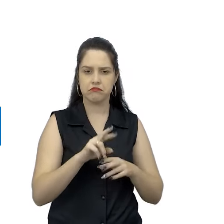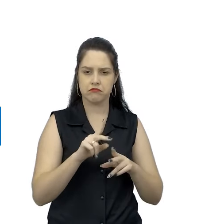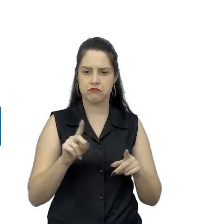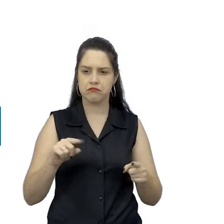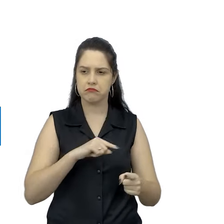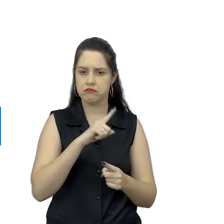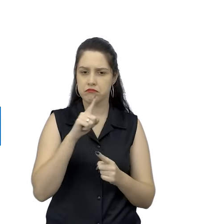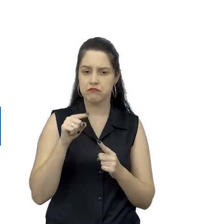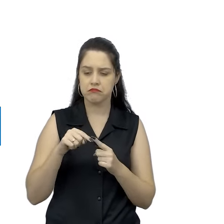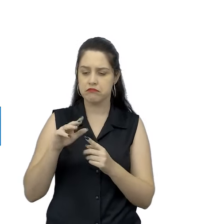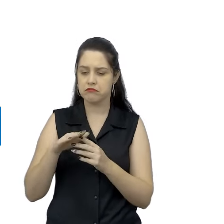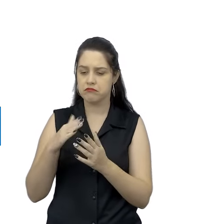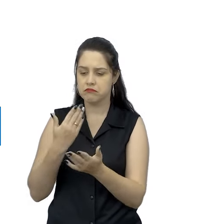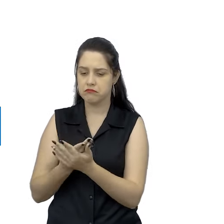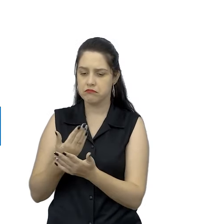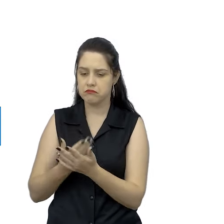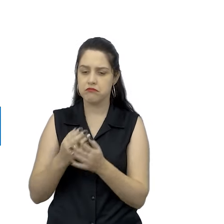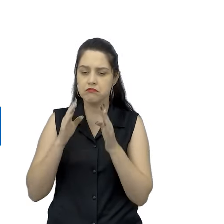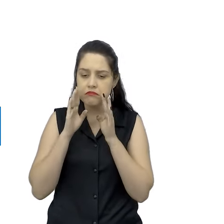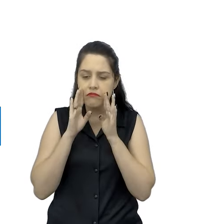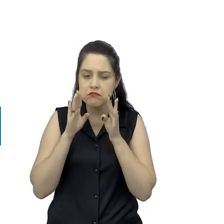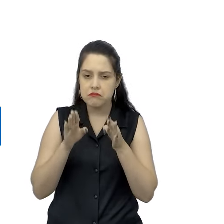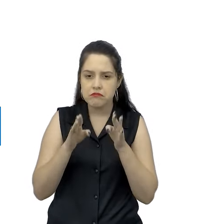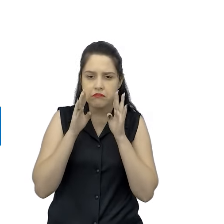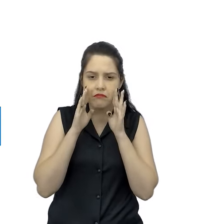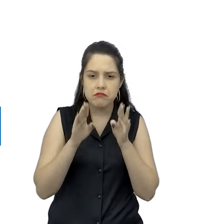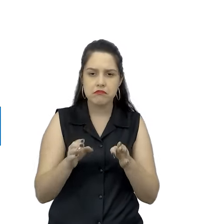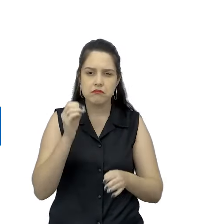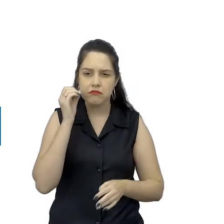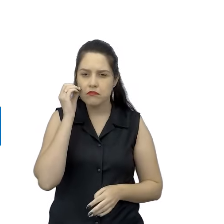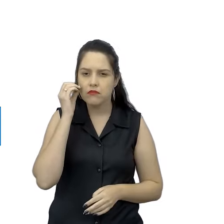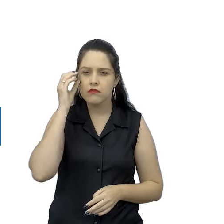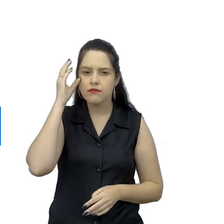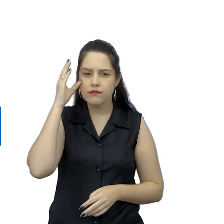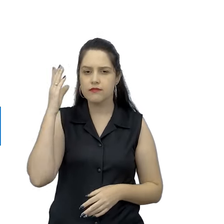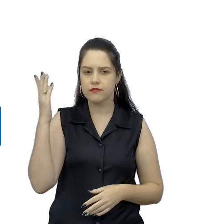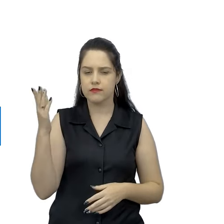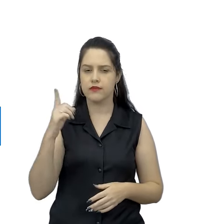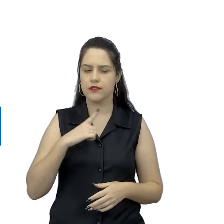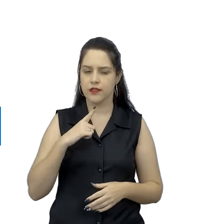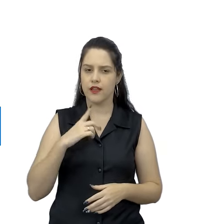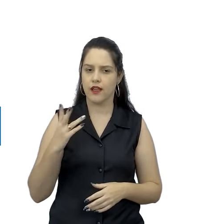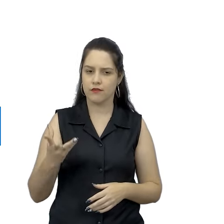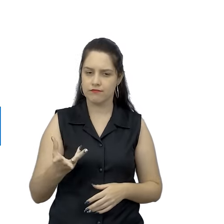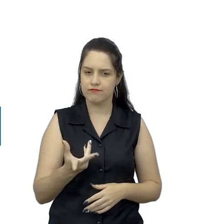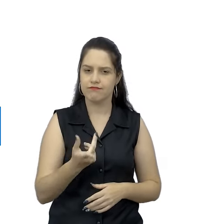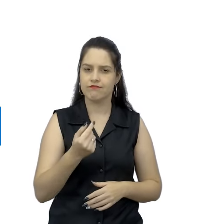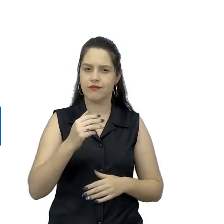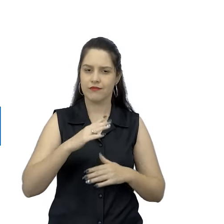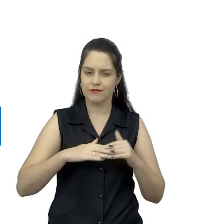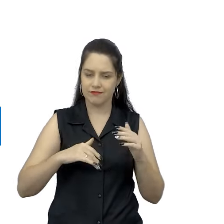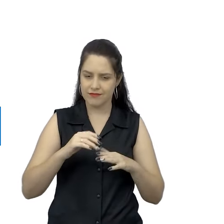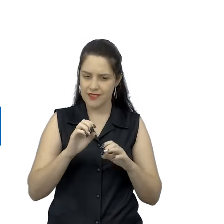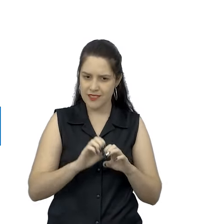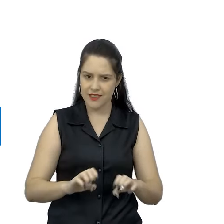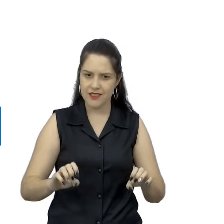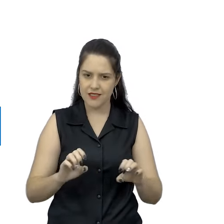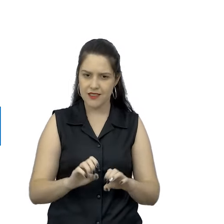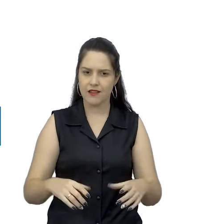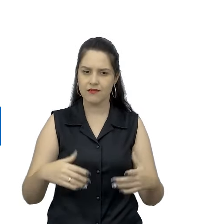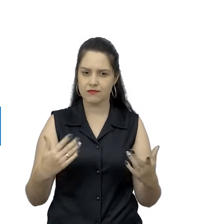da aula, ele está contemplando esse objeto do conhecimento, está contemplando essa habilidade essencial, né? E quais são as